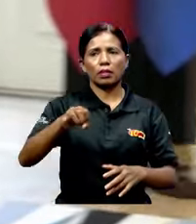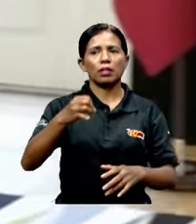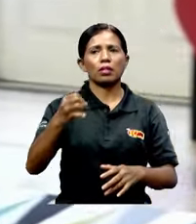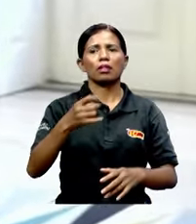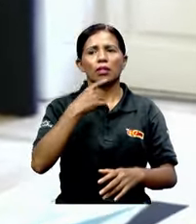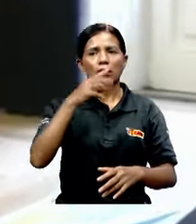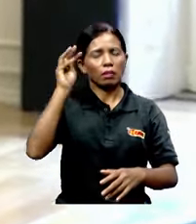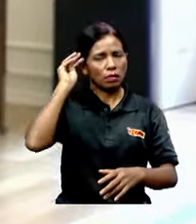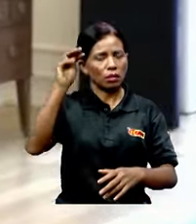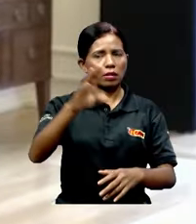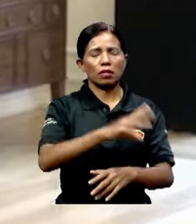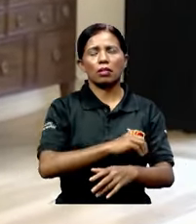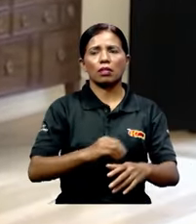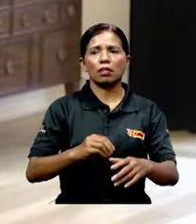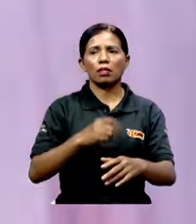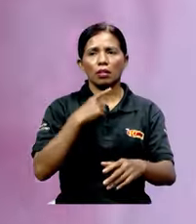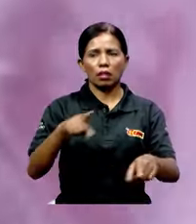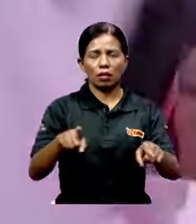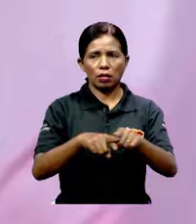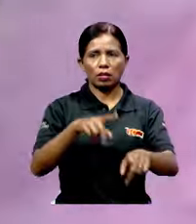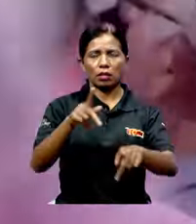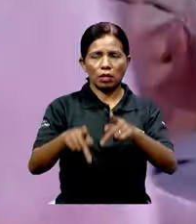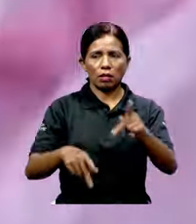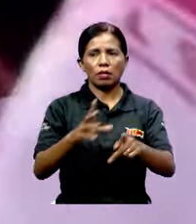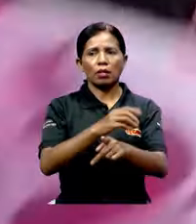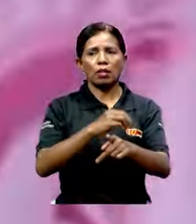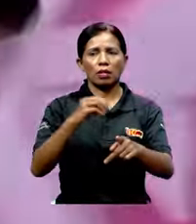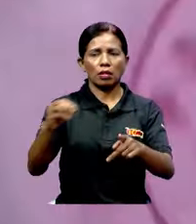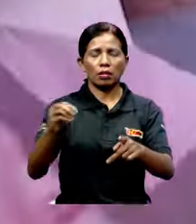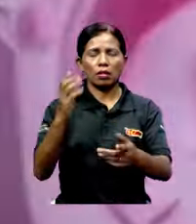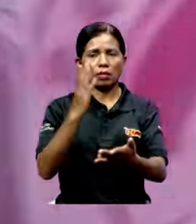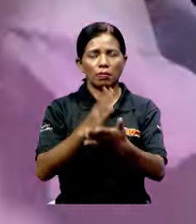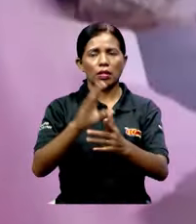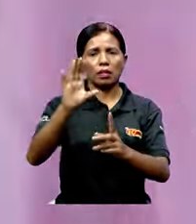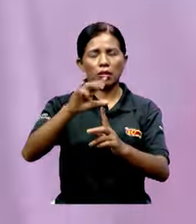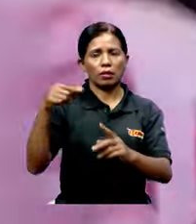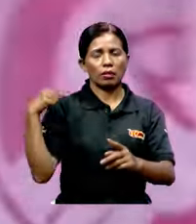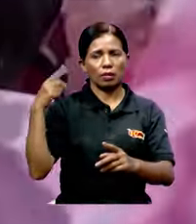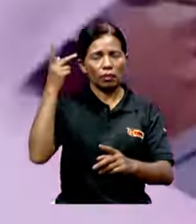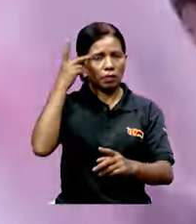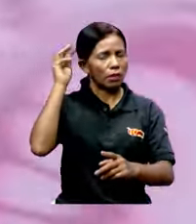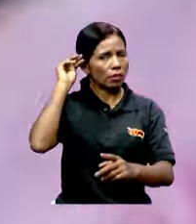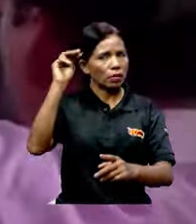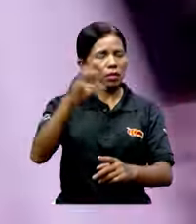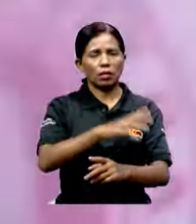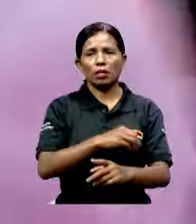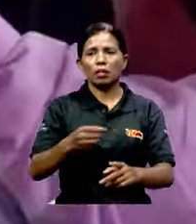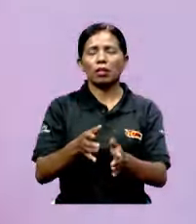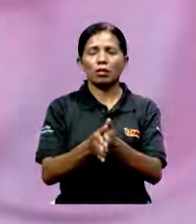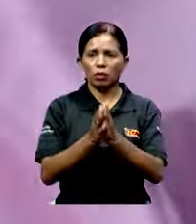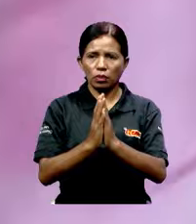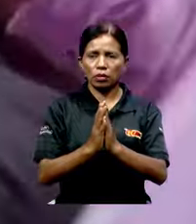de Infraestrutura, João Galamba, no dar suspeito formal, não suspende chefe de gabinete e primeiro-ministro Nian, na oposição e